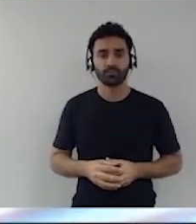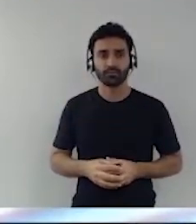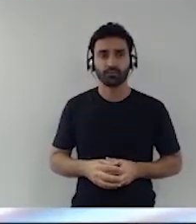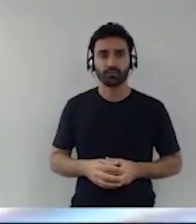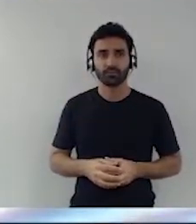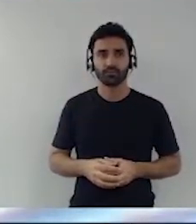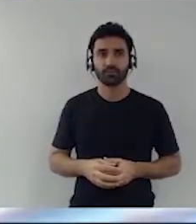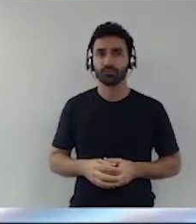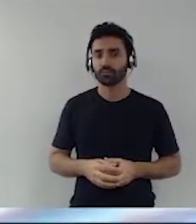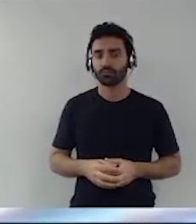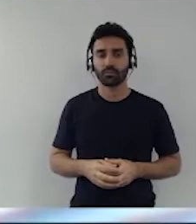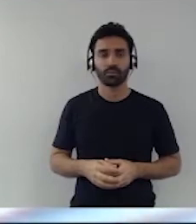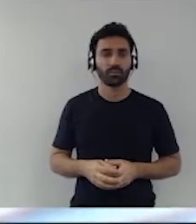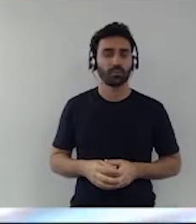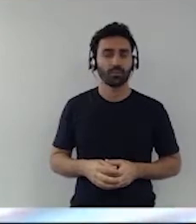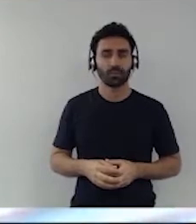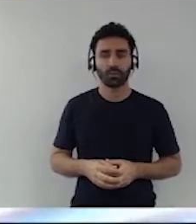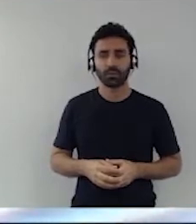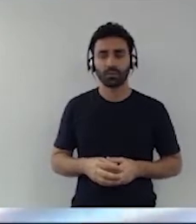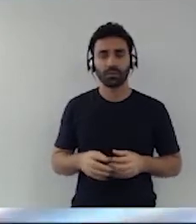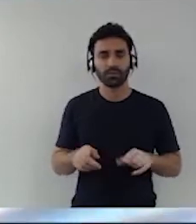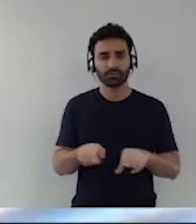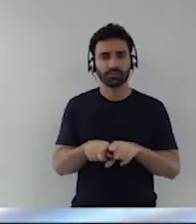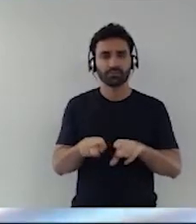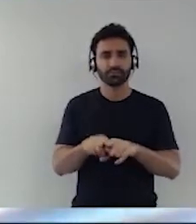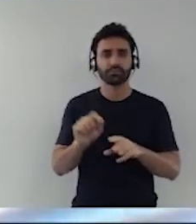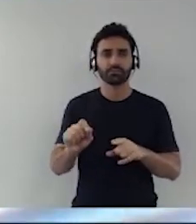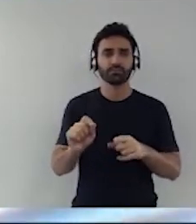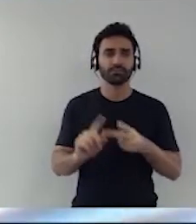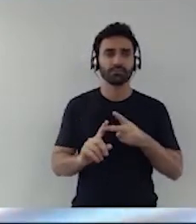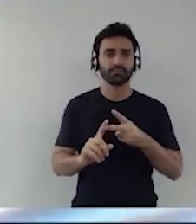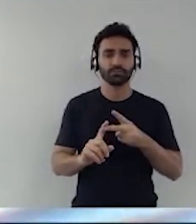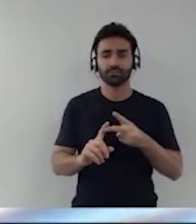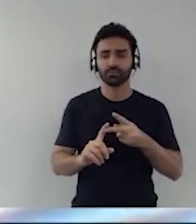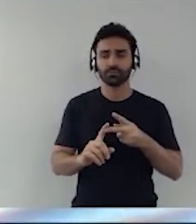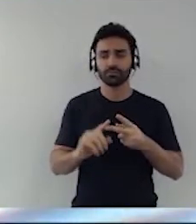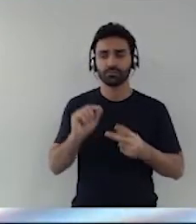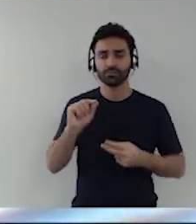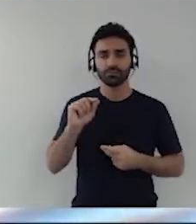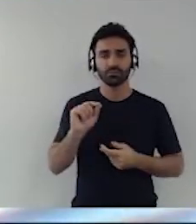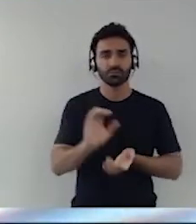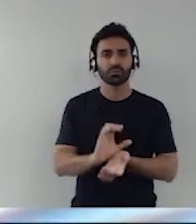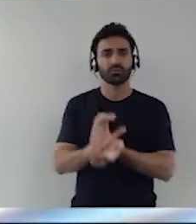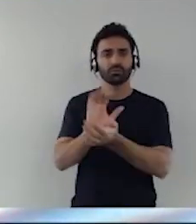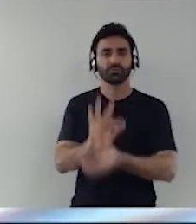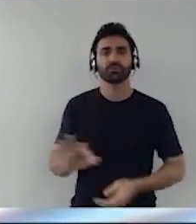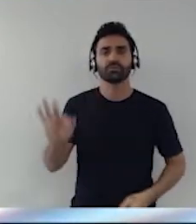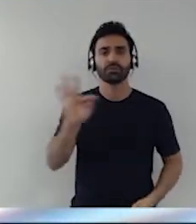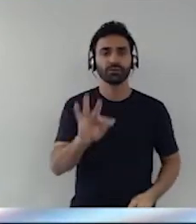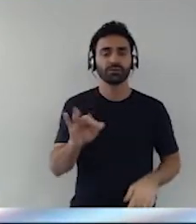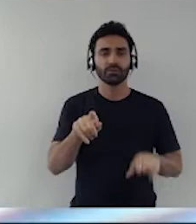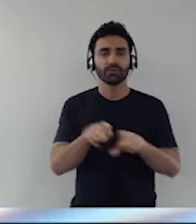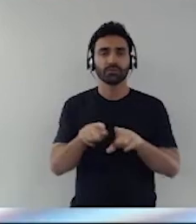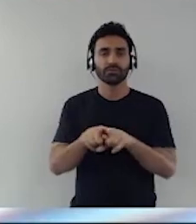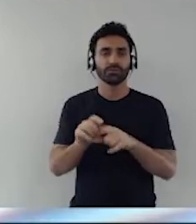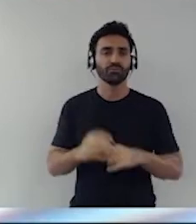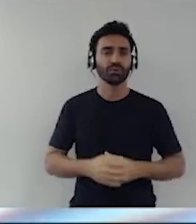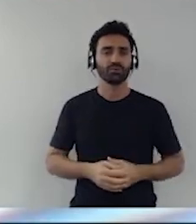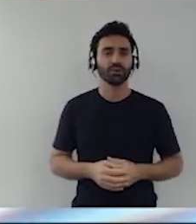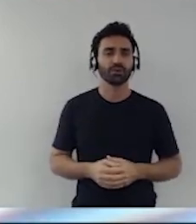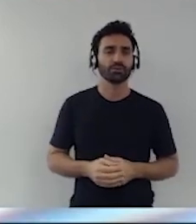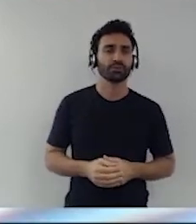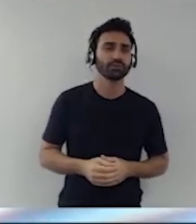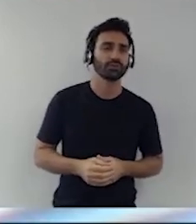o autor da nossa lei das locações, não é uma justa homenagem que o Conselho Federal da OAB faz. Agradeço